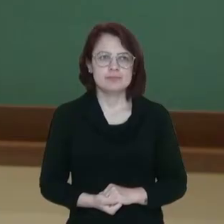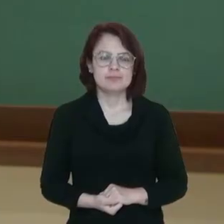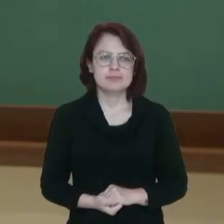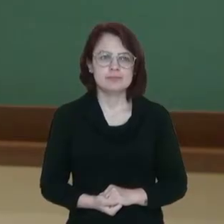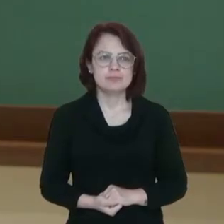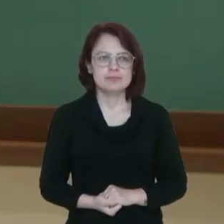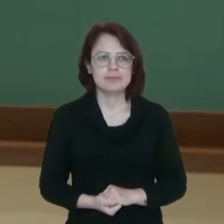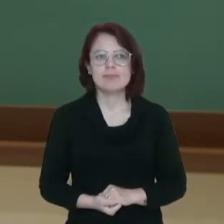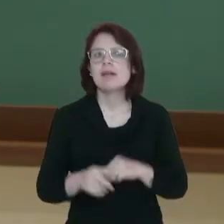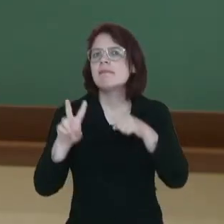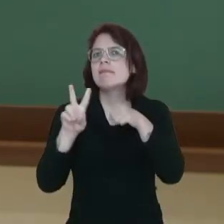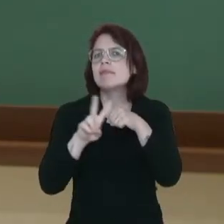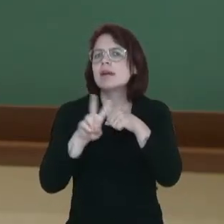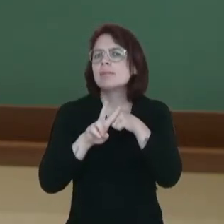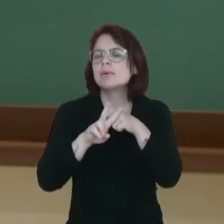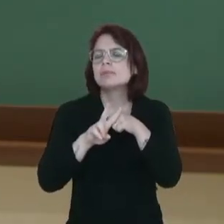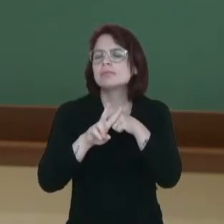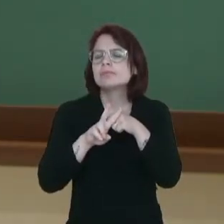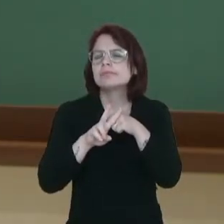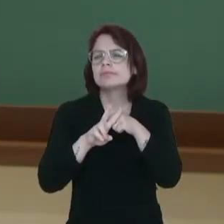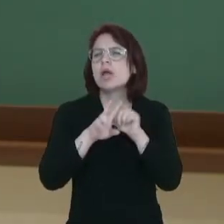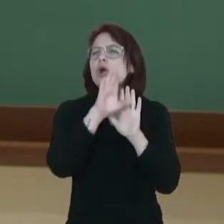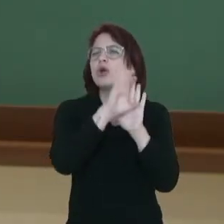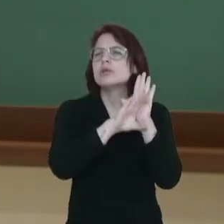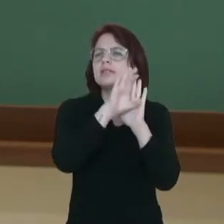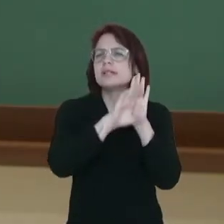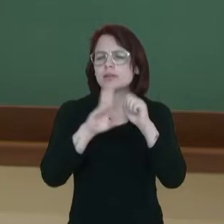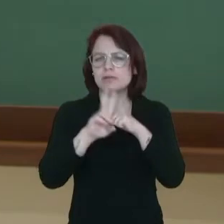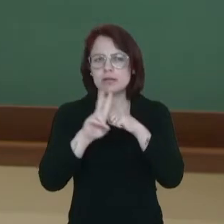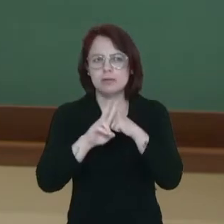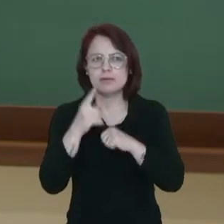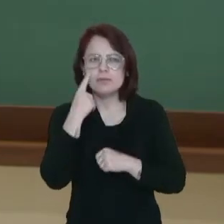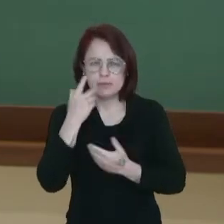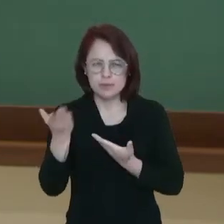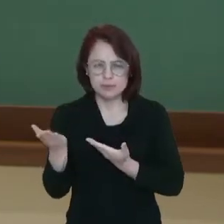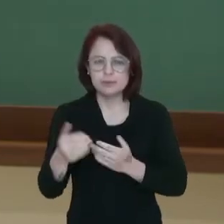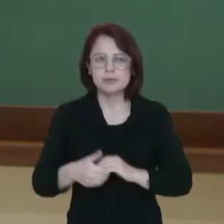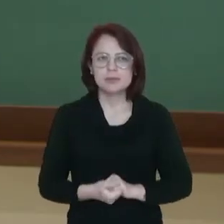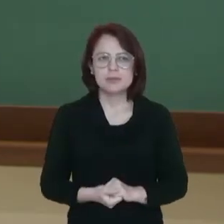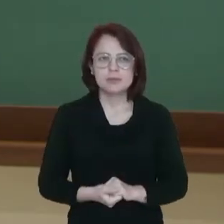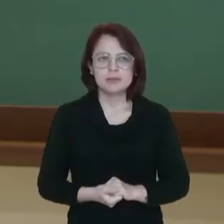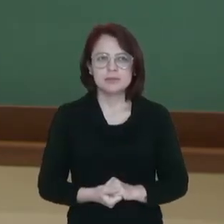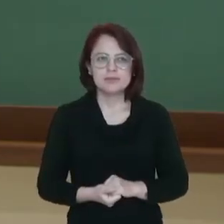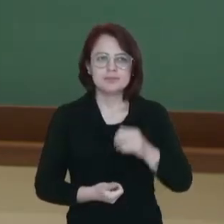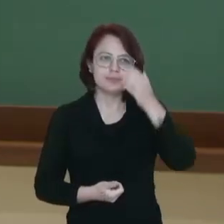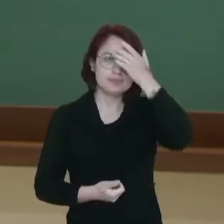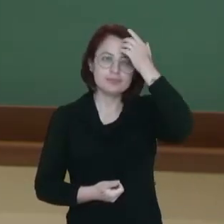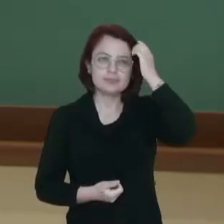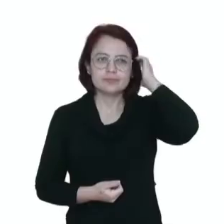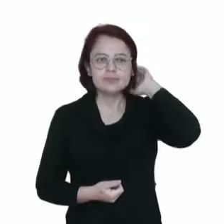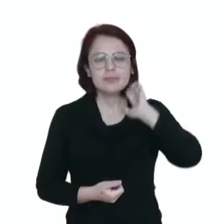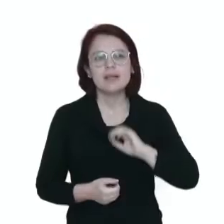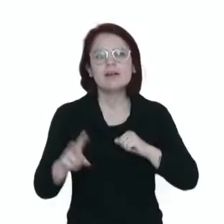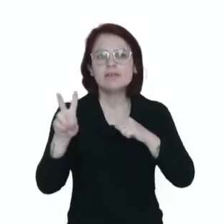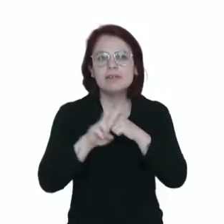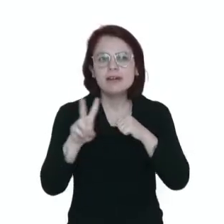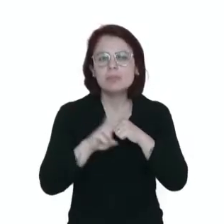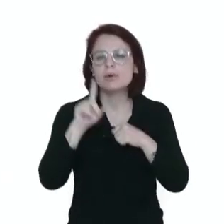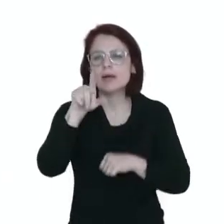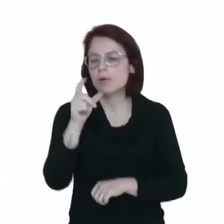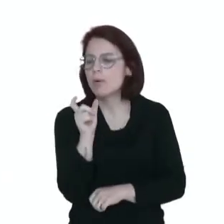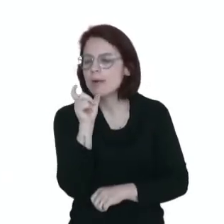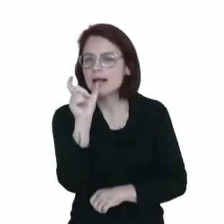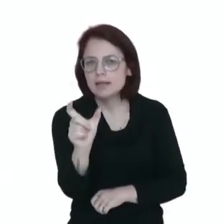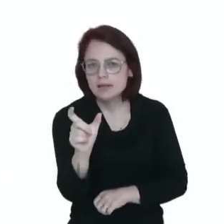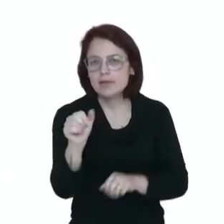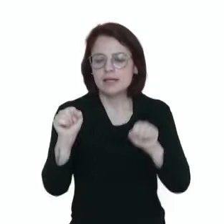Verbos. O que é a definição de verbos? Você já ouviu falar? Vamos relembrar o que é mesmo o verbo? Então, o verbo é a palavra que